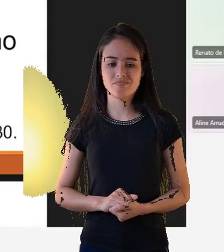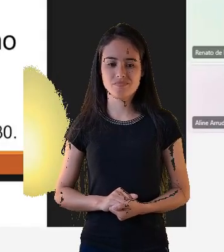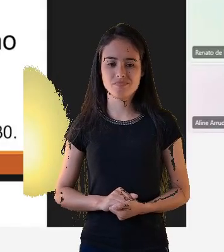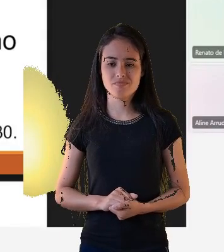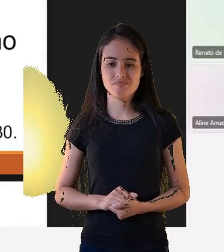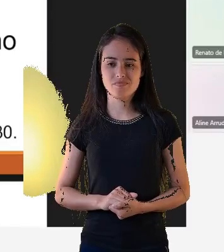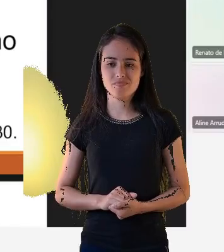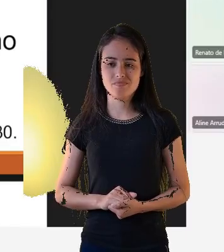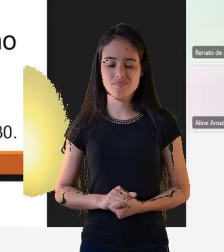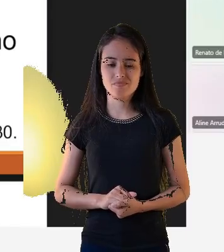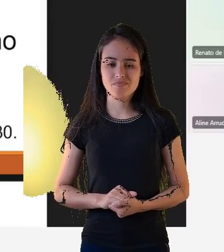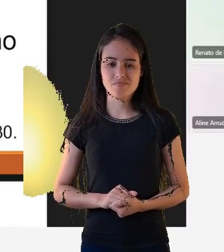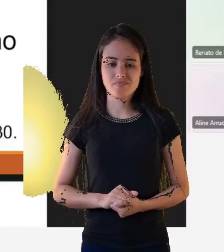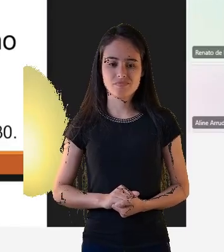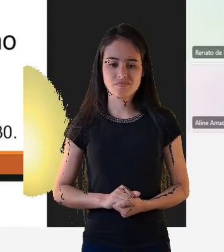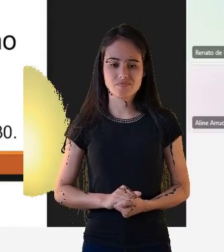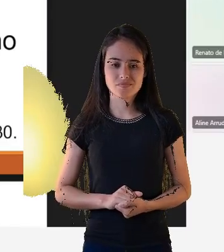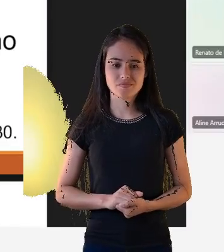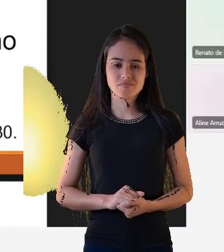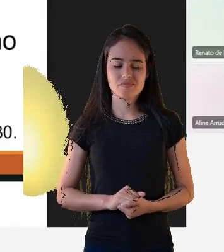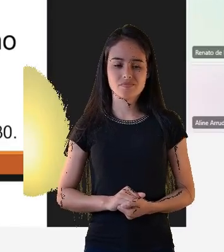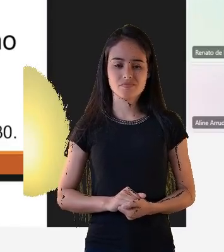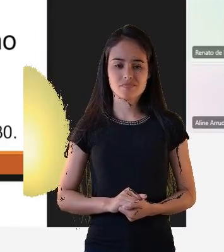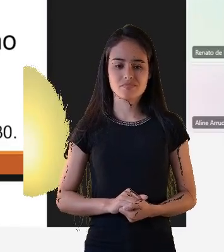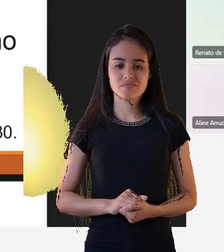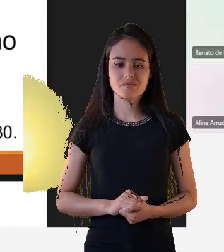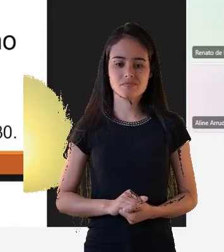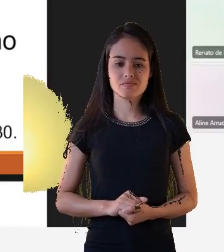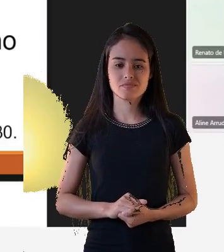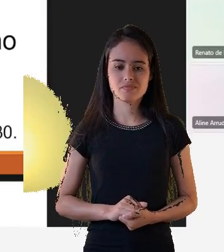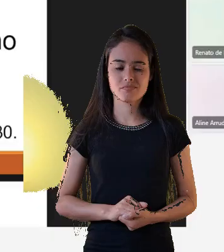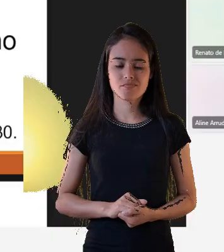Meu Deus, Eliane.